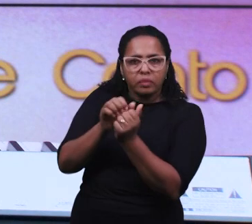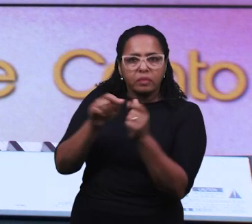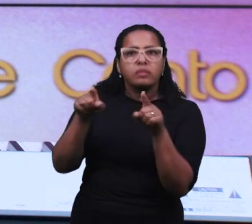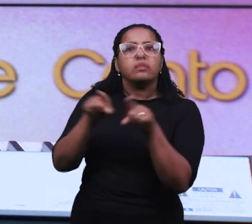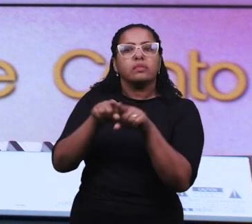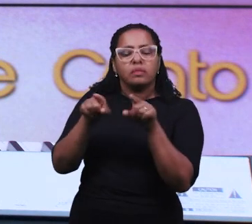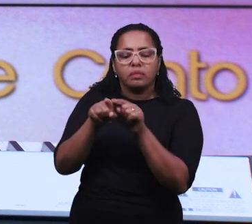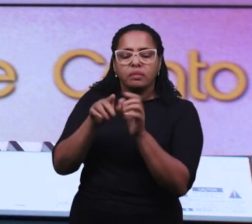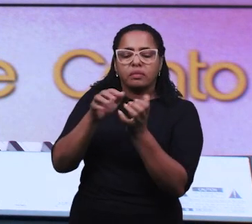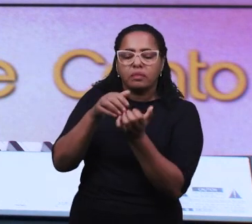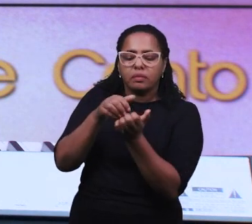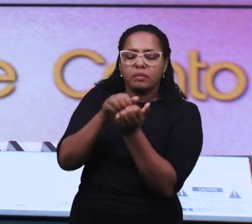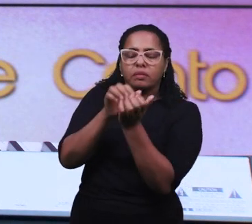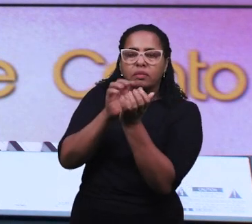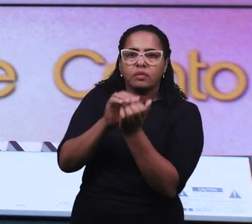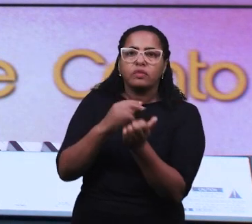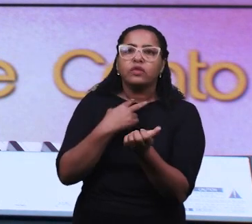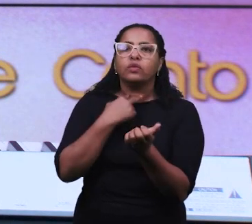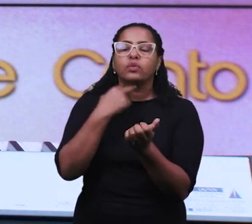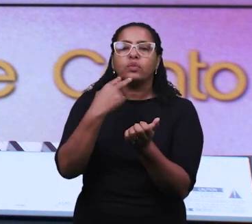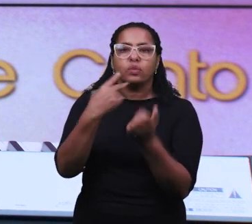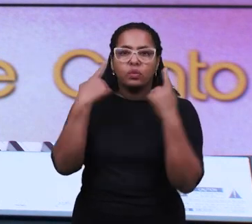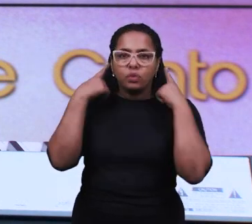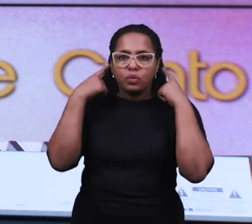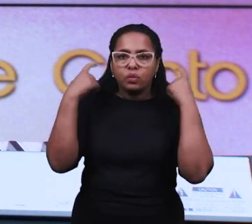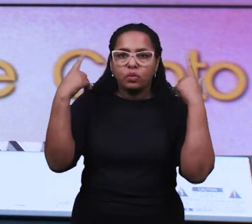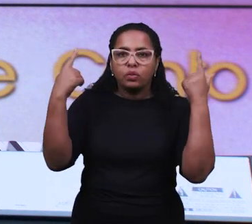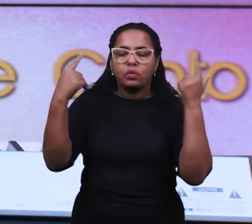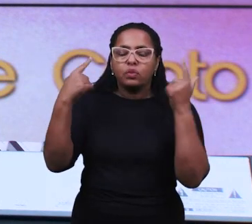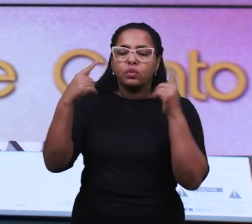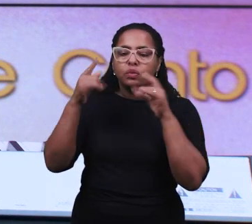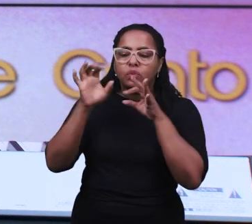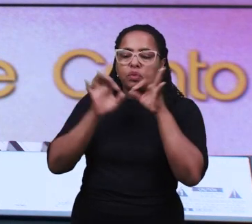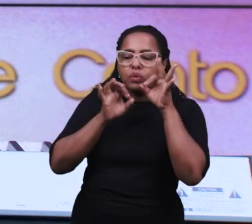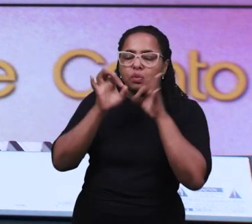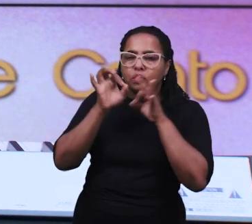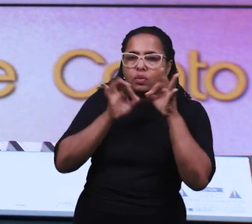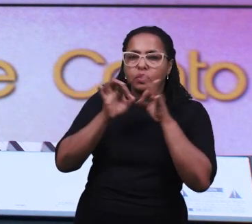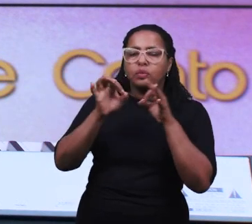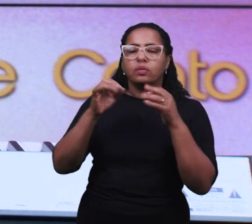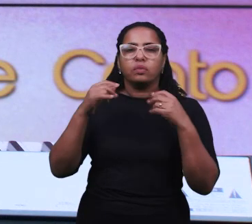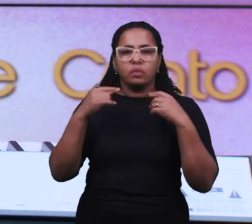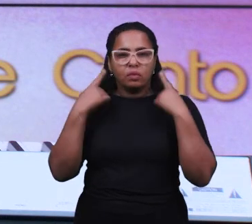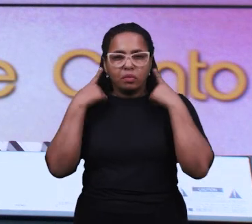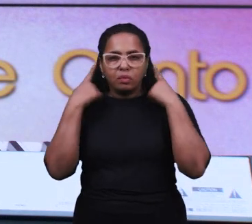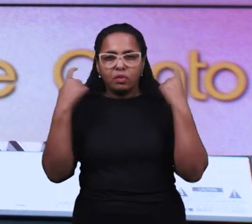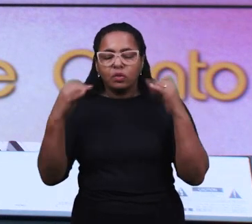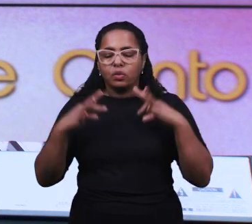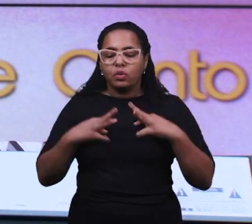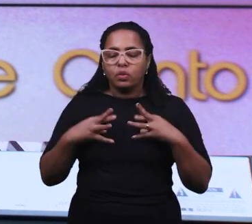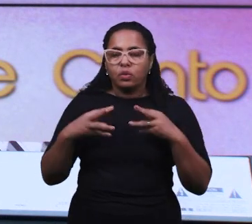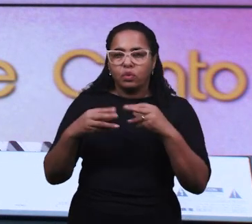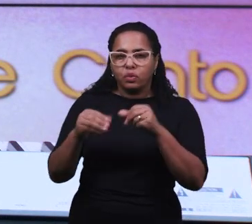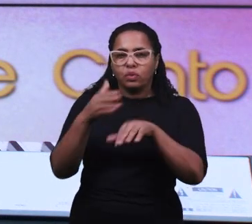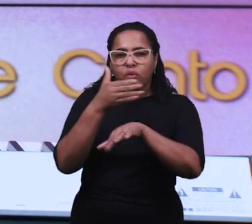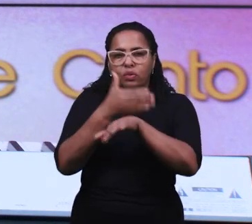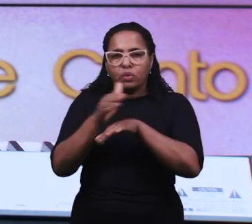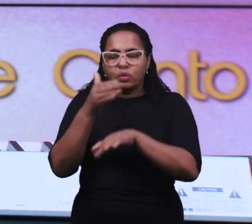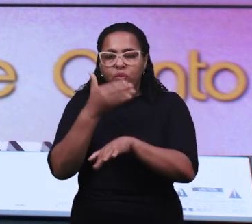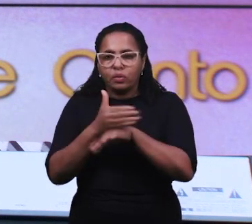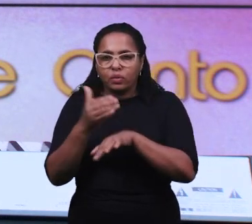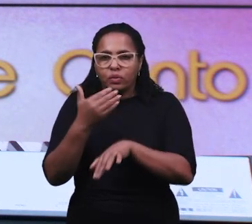também é um articulador do som. Ele molda o nosso som. Todos